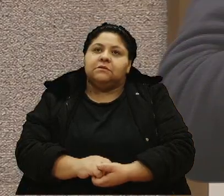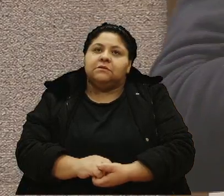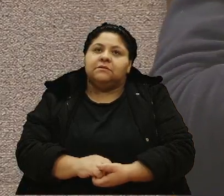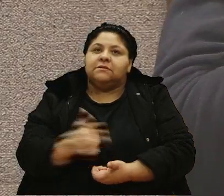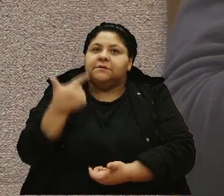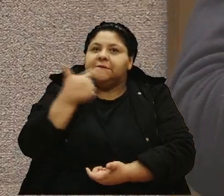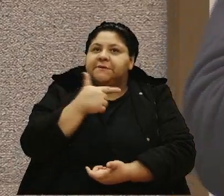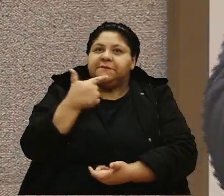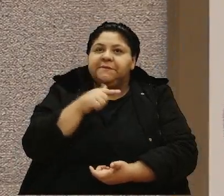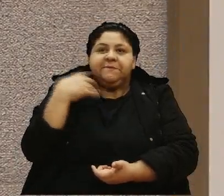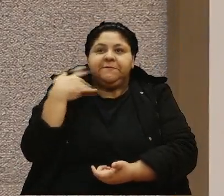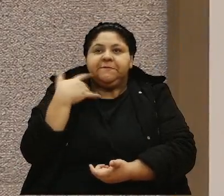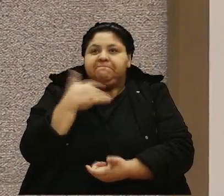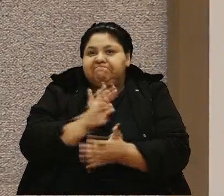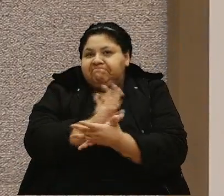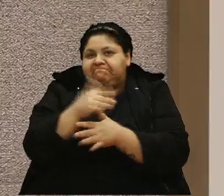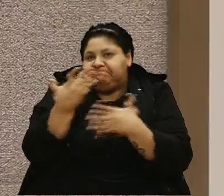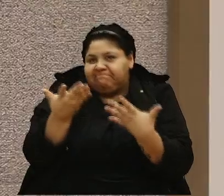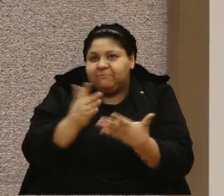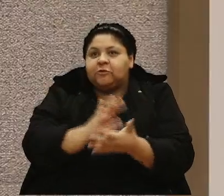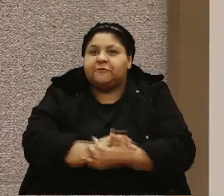Nem a Andressa.